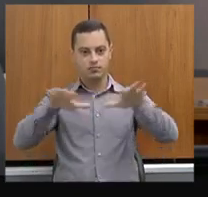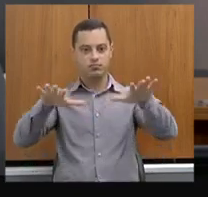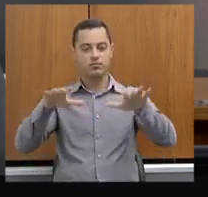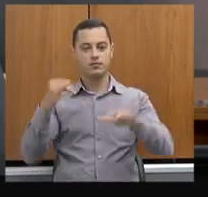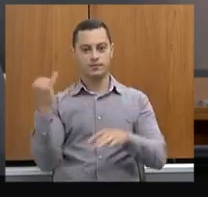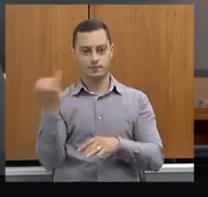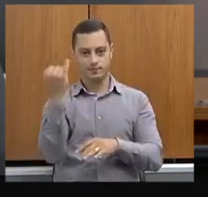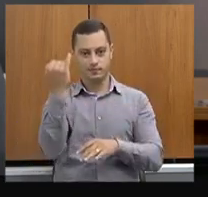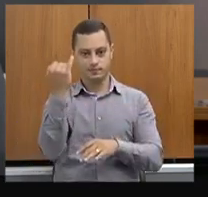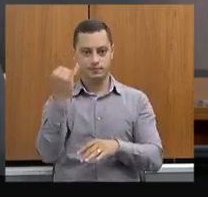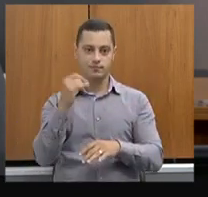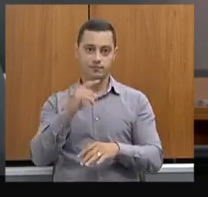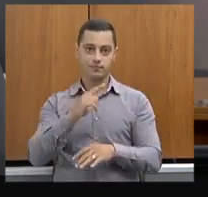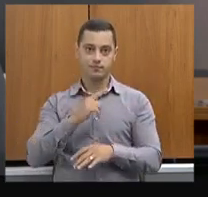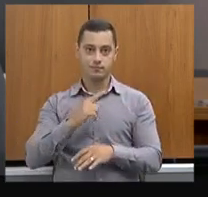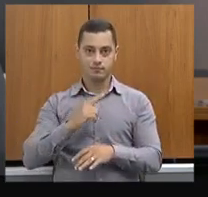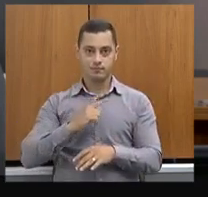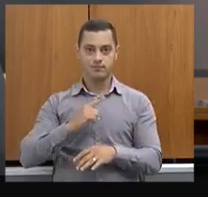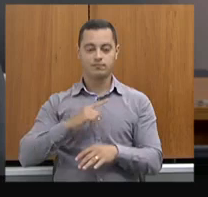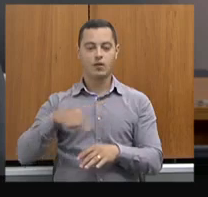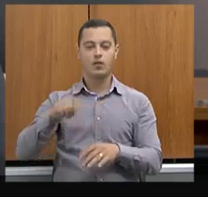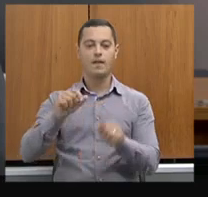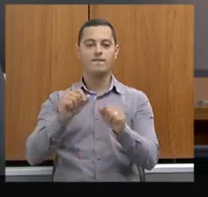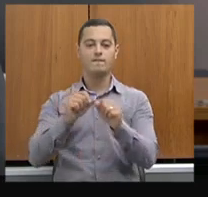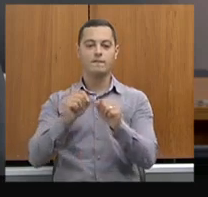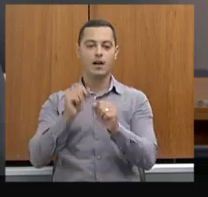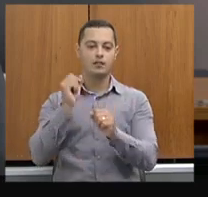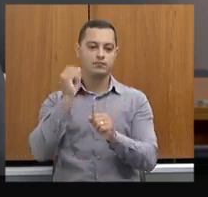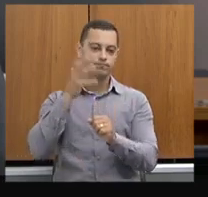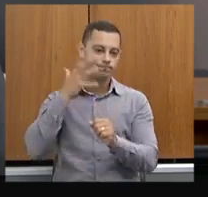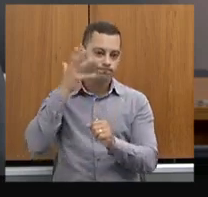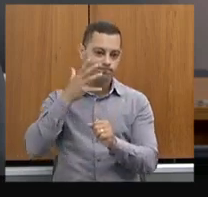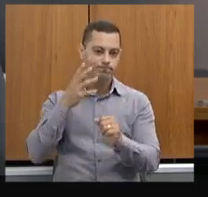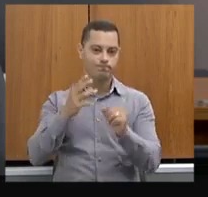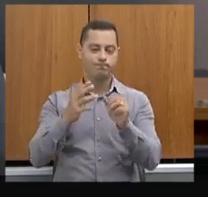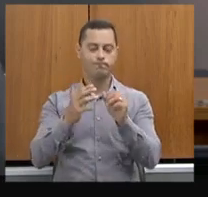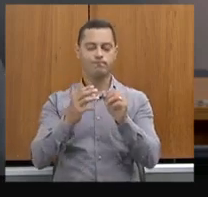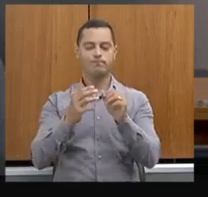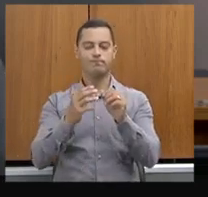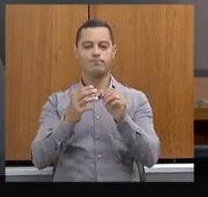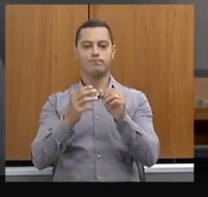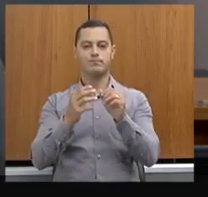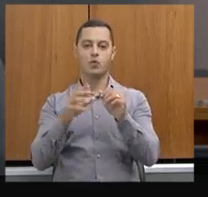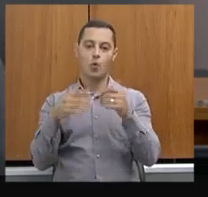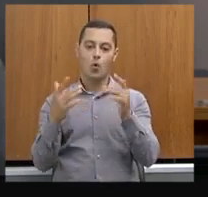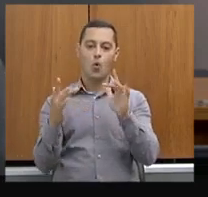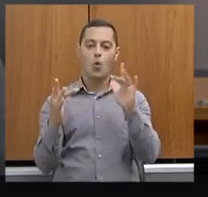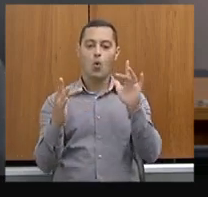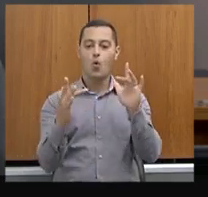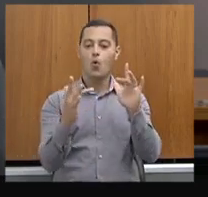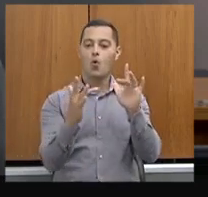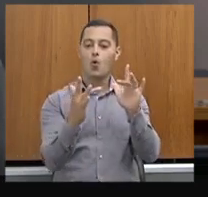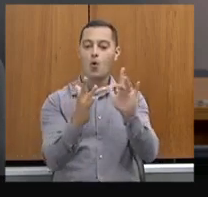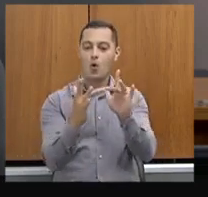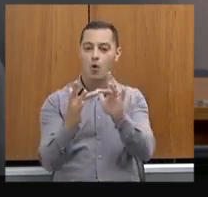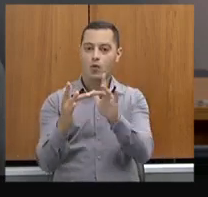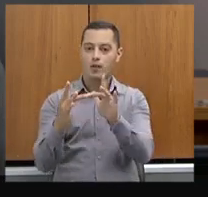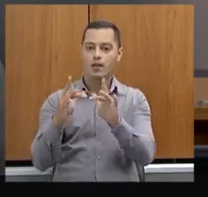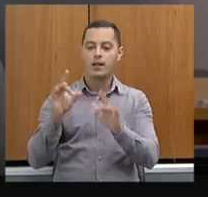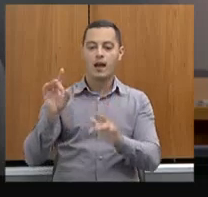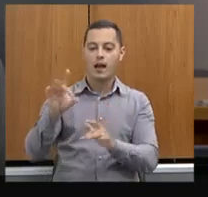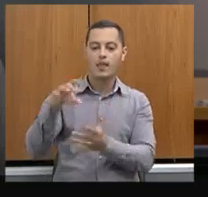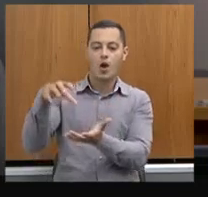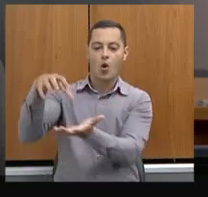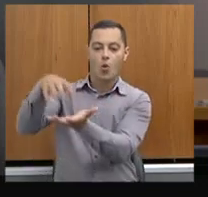são diversos webinários que nós fazemos bem como contato direto em cada uma das nossas unidades